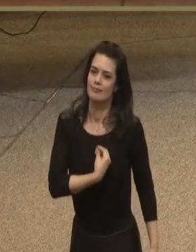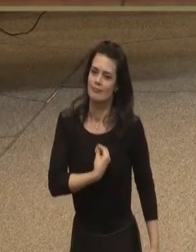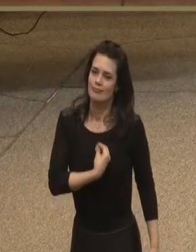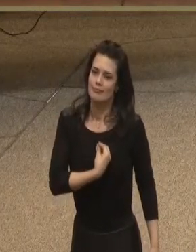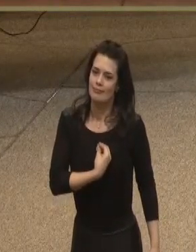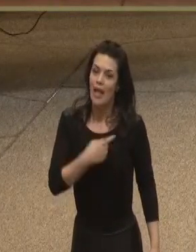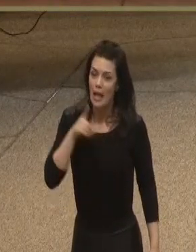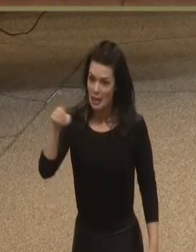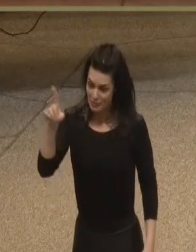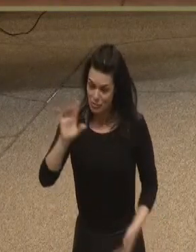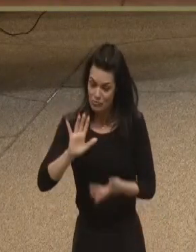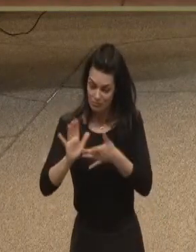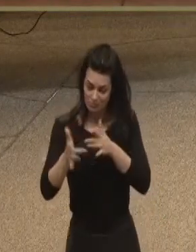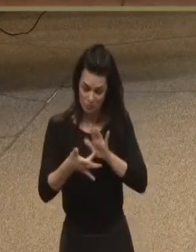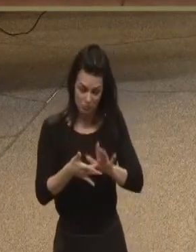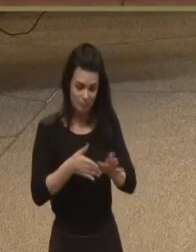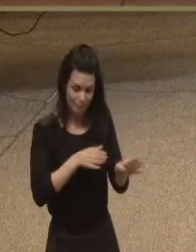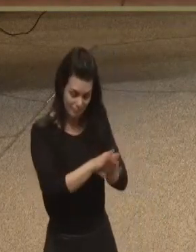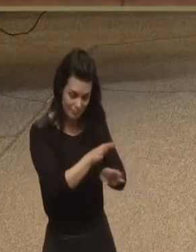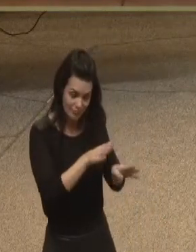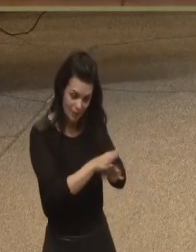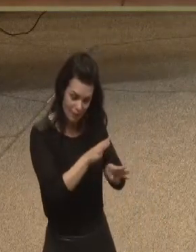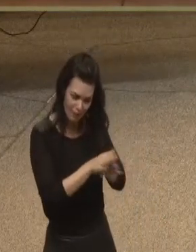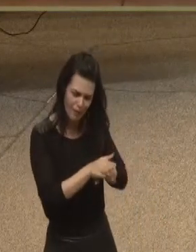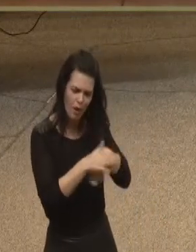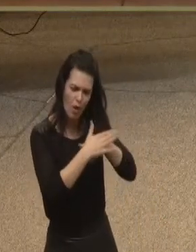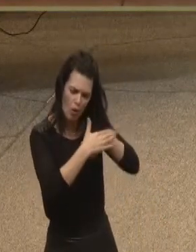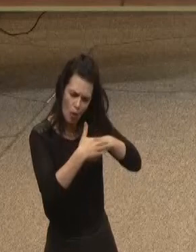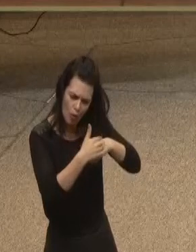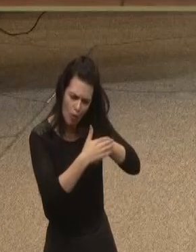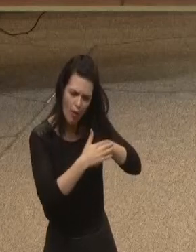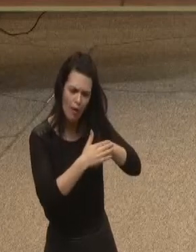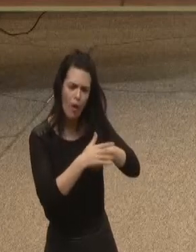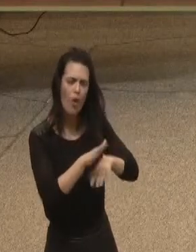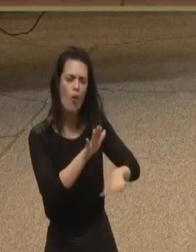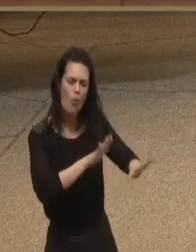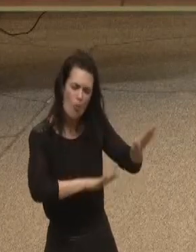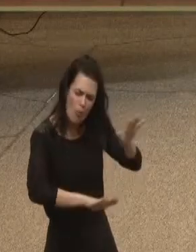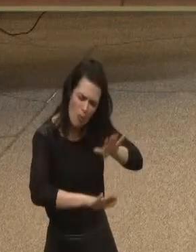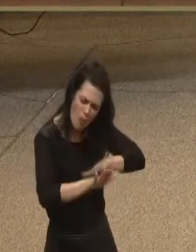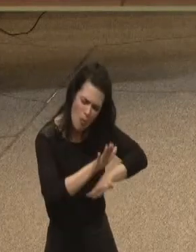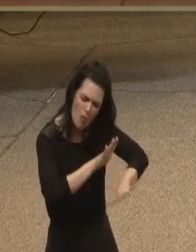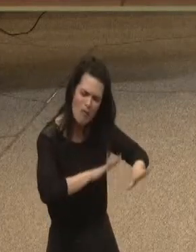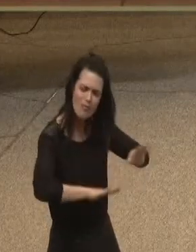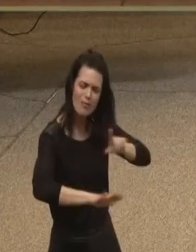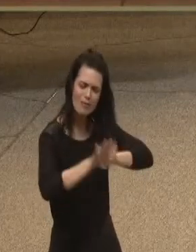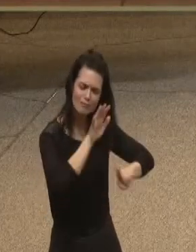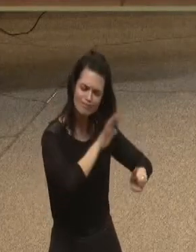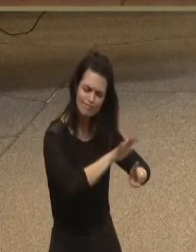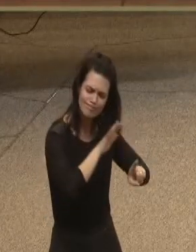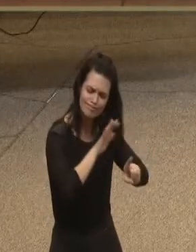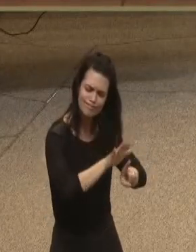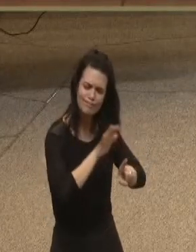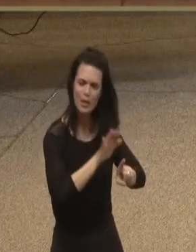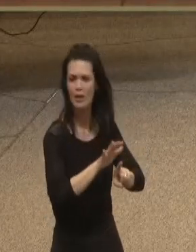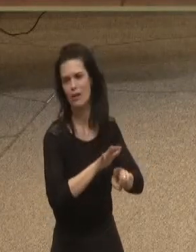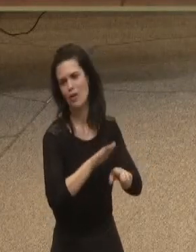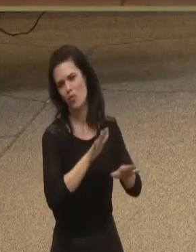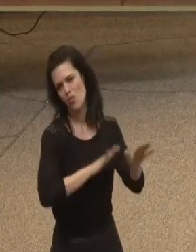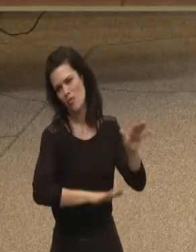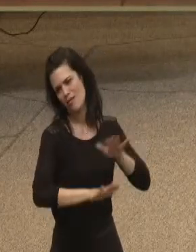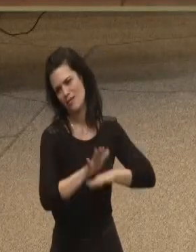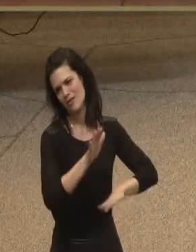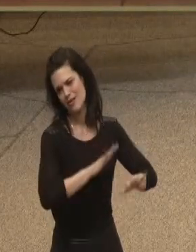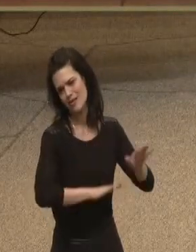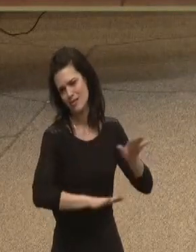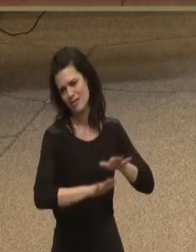ao dizer para os seus discípulos: tomem cuidado, tomem muito cuidado com o fermento dos fariseus e saduceus.